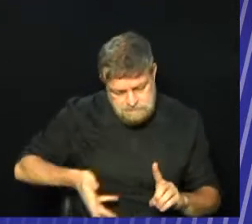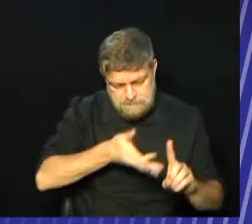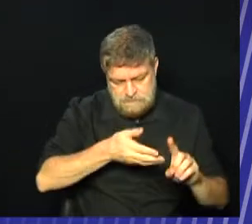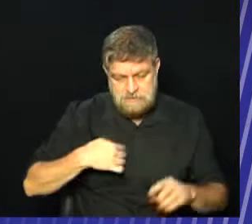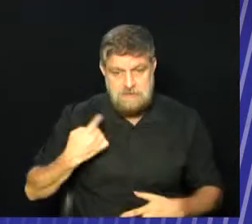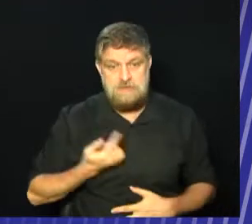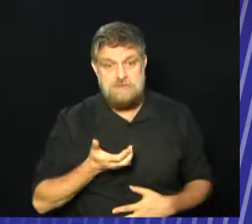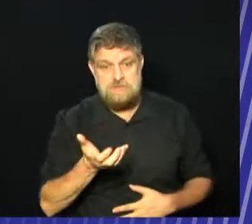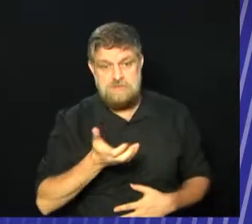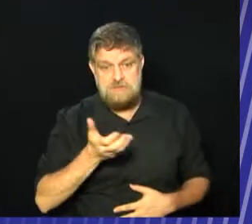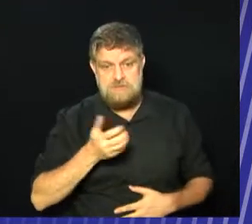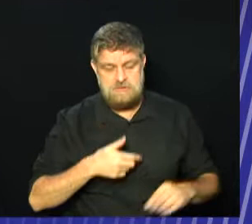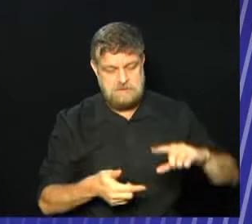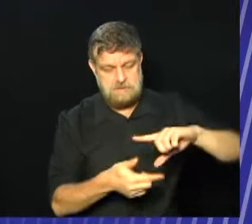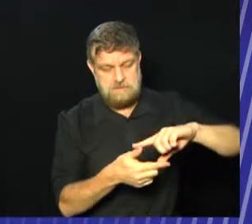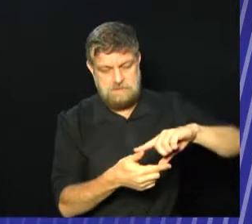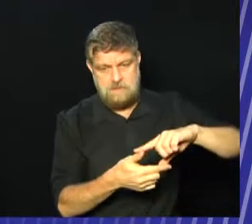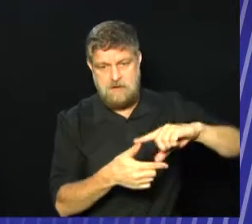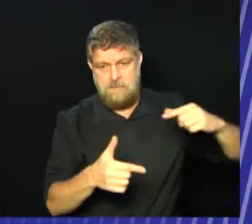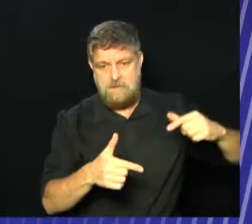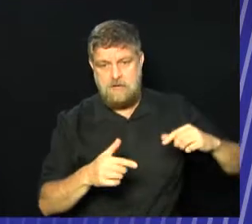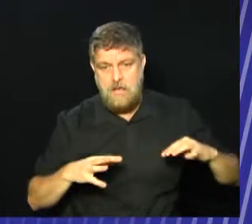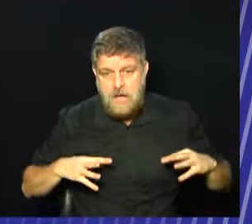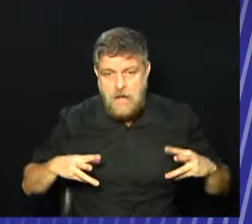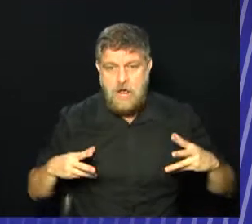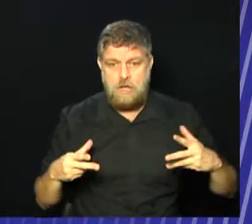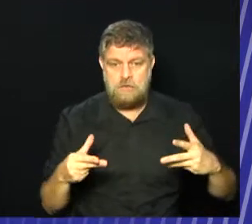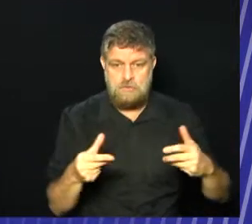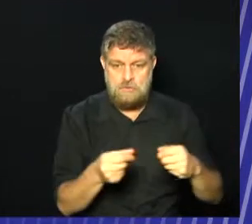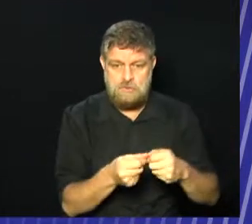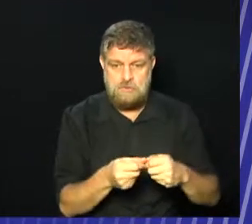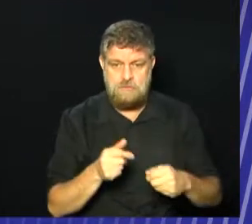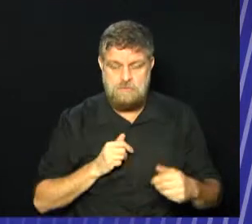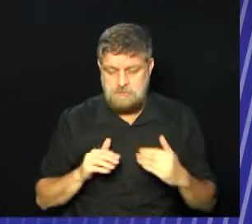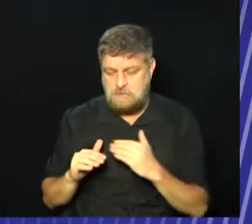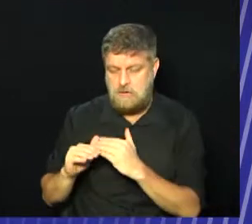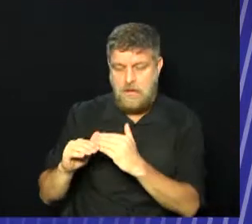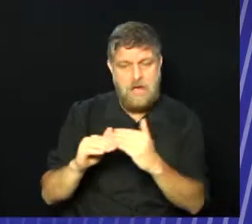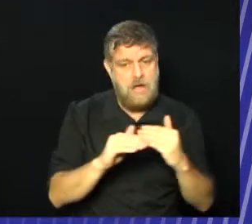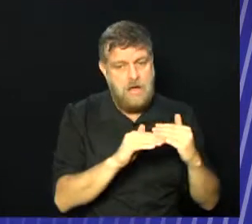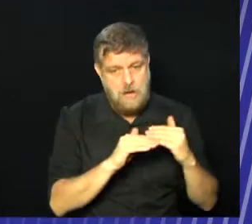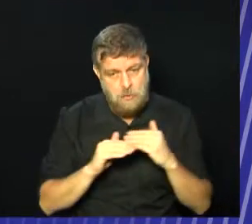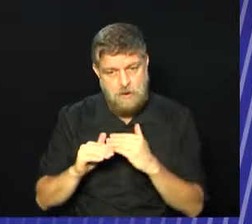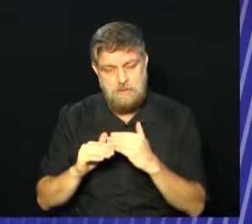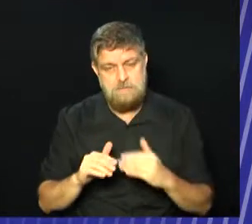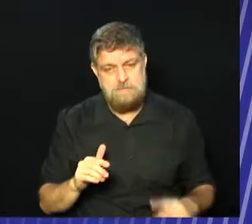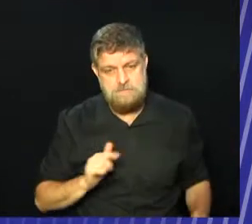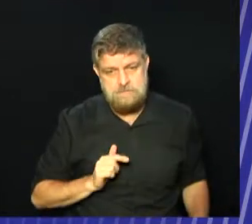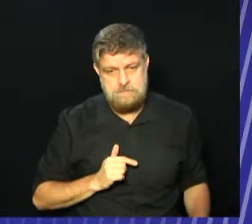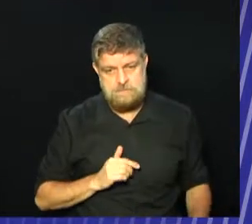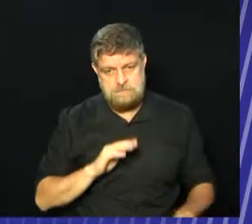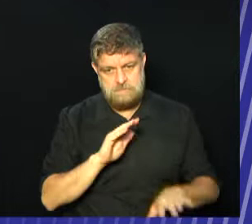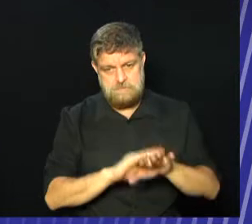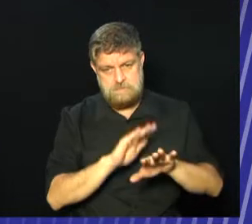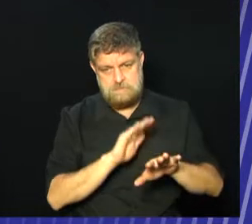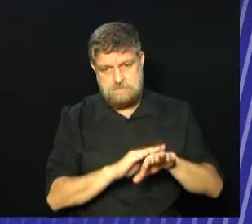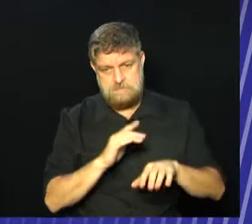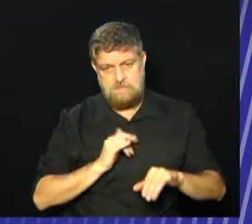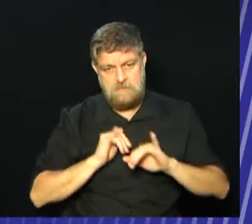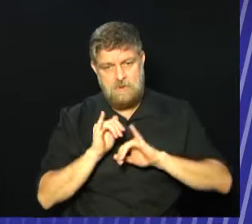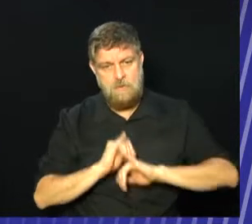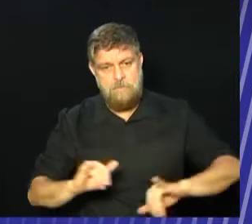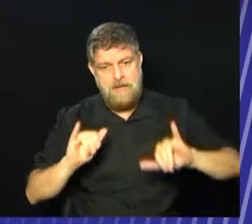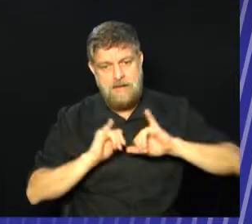queria desmistificar e trazer todo mundo para o mesmo lado. Então a gente fez uma